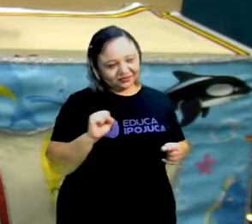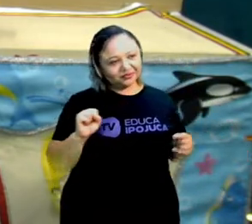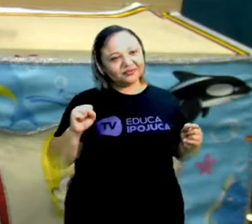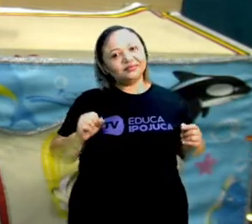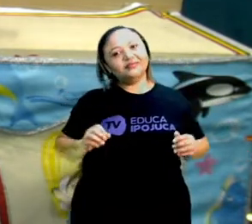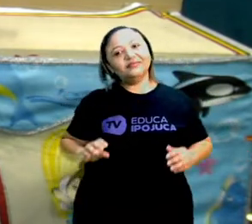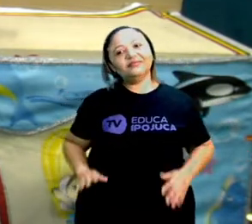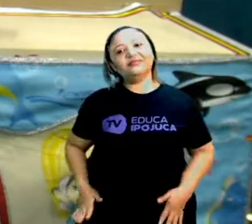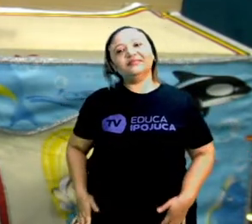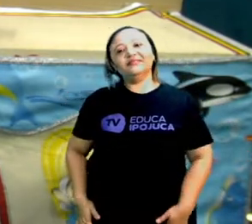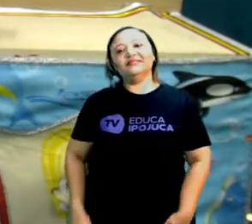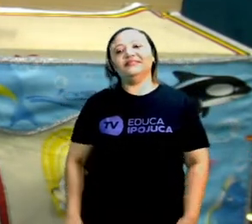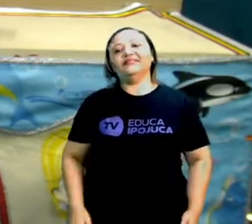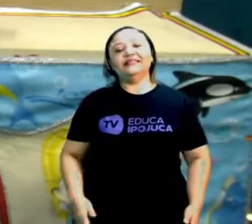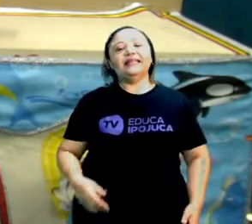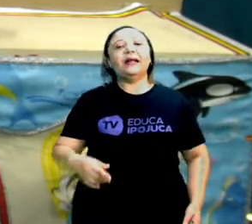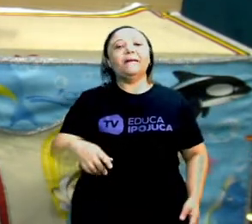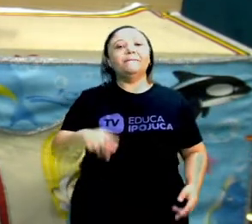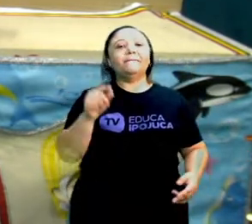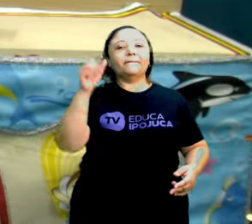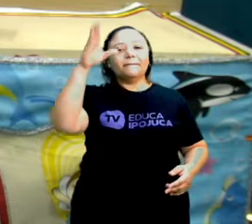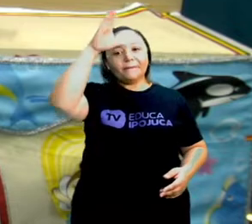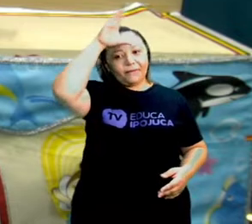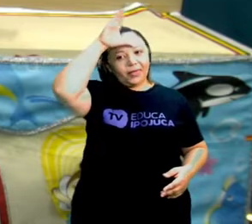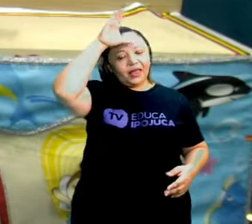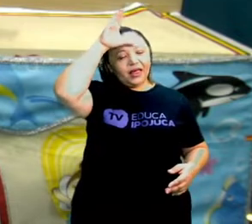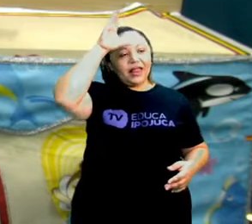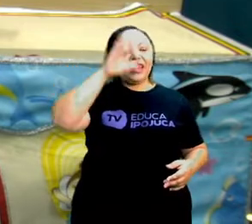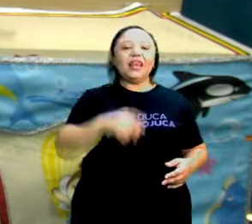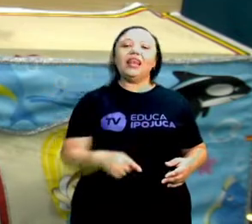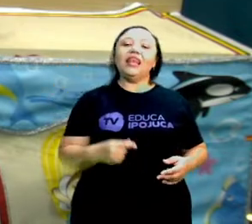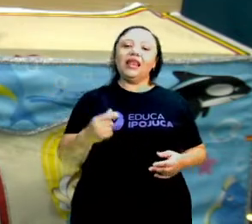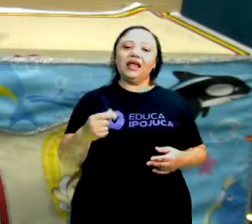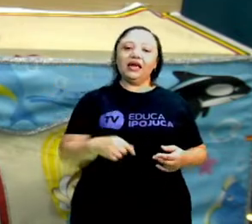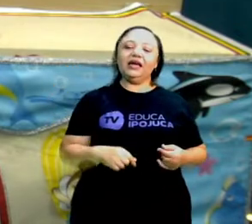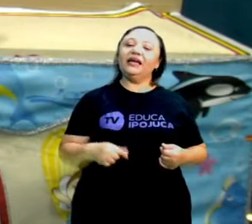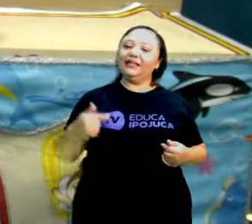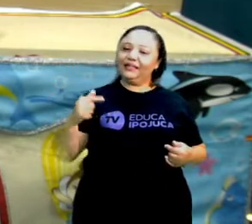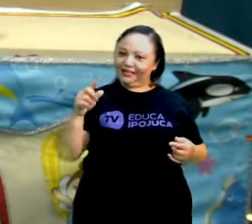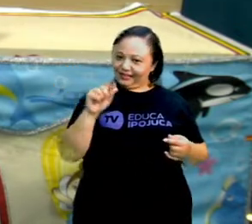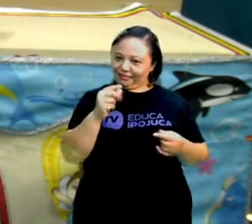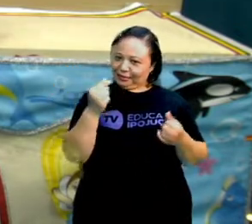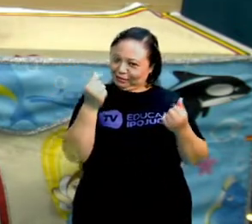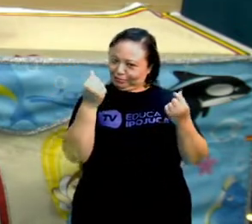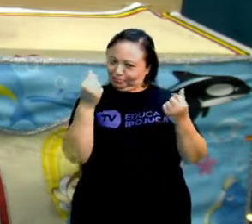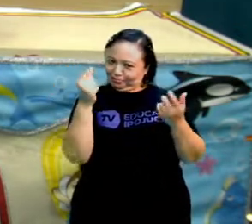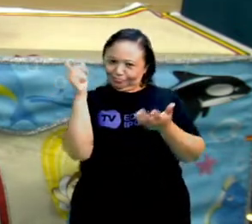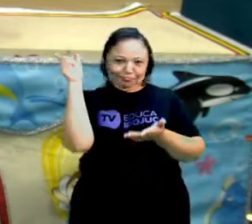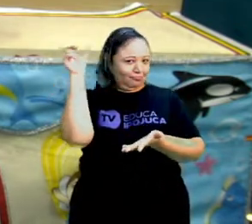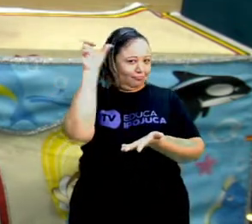mas olha, nessas situações, tia Lê também está Elisa. Elisa também é?